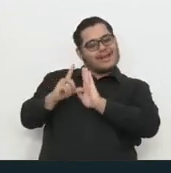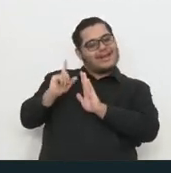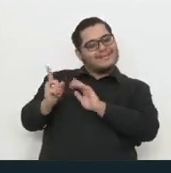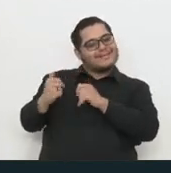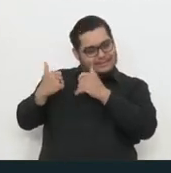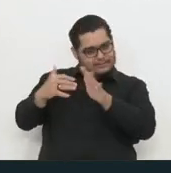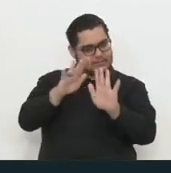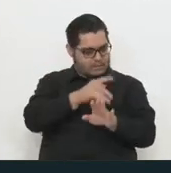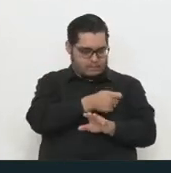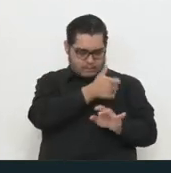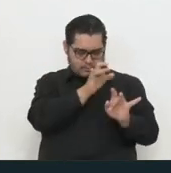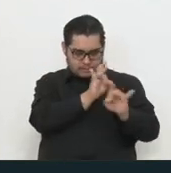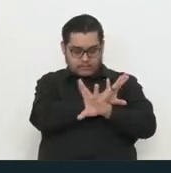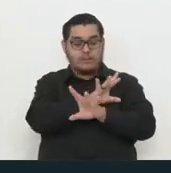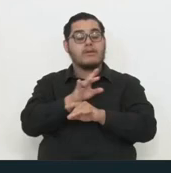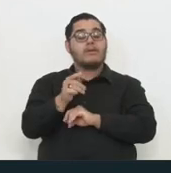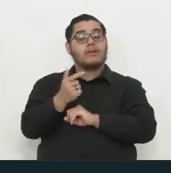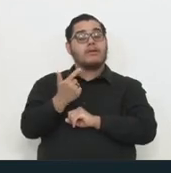encerrar